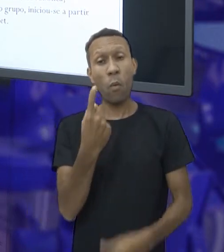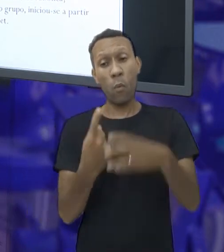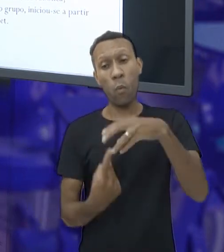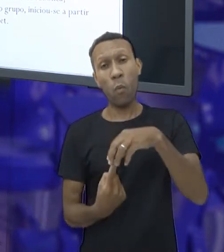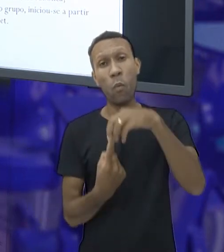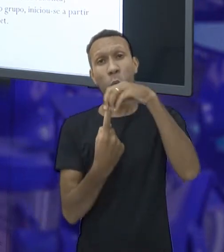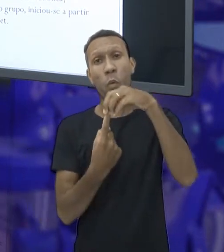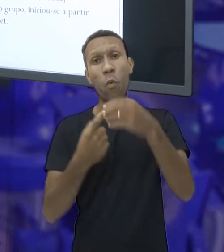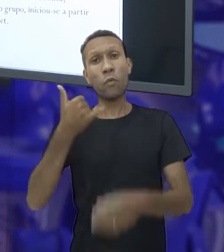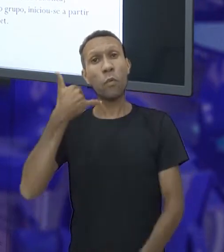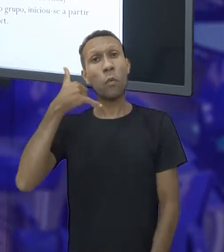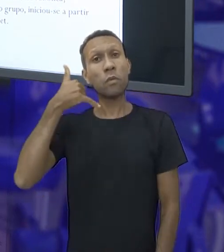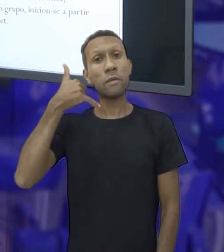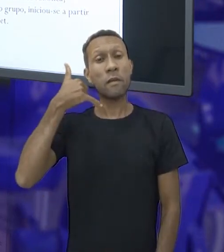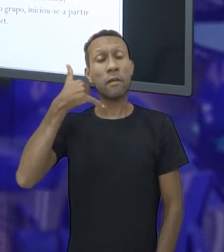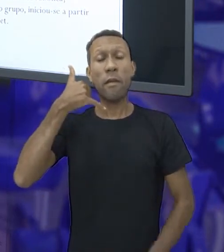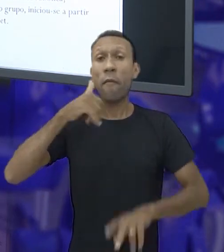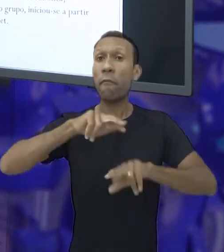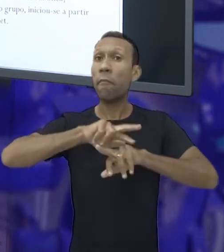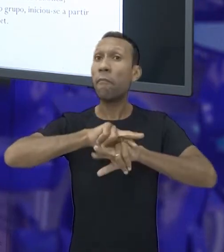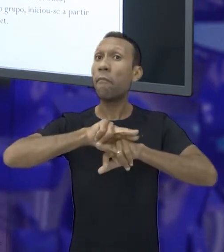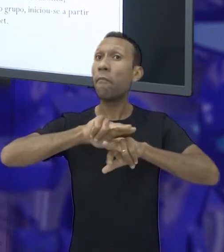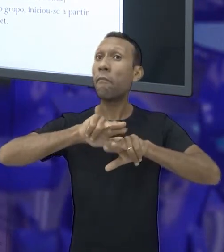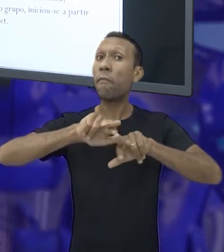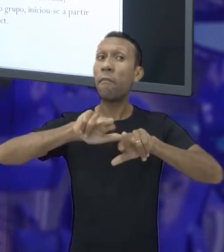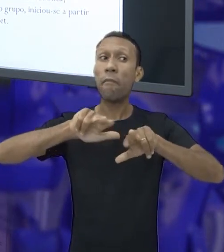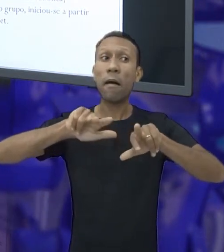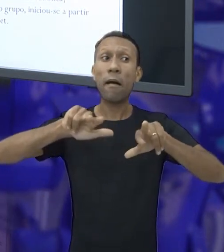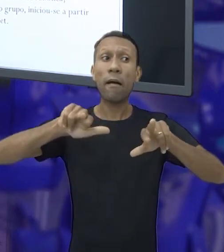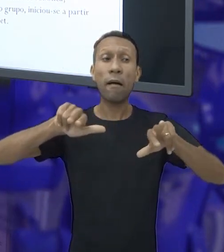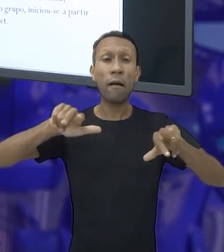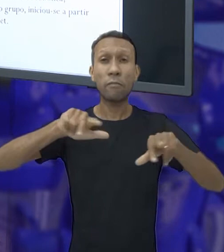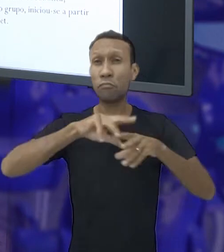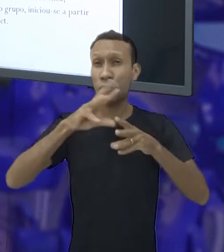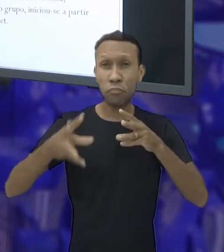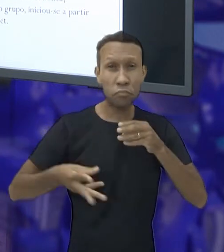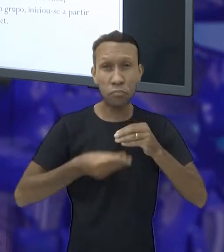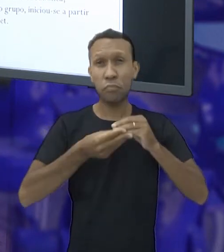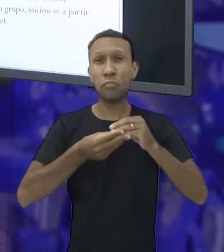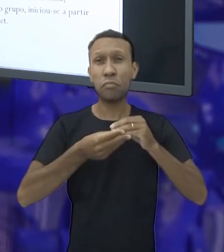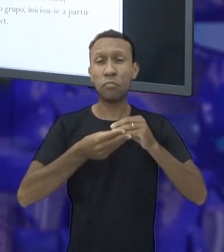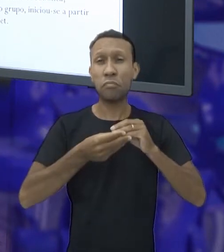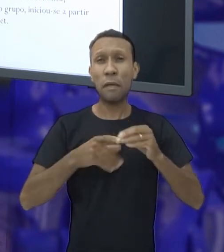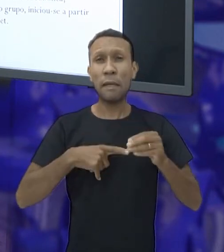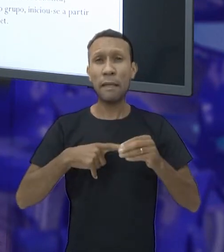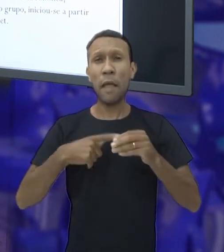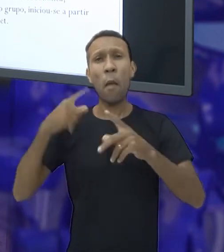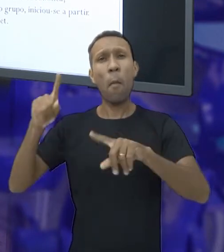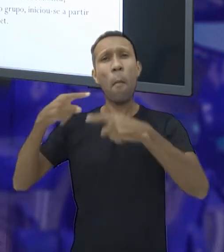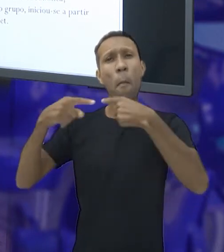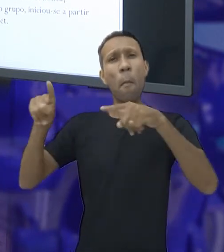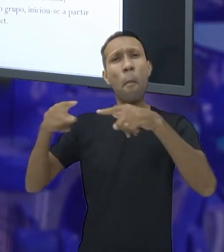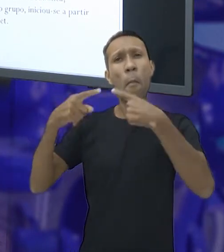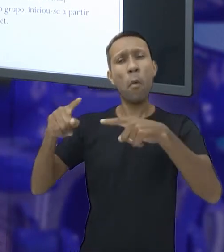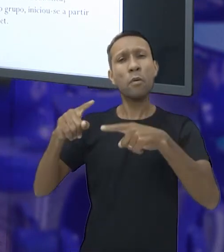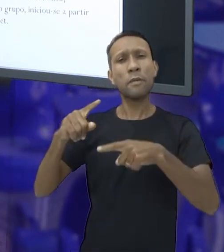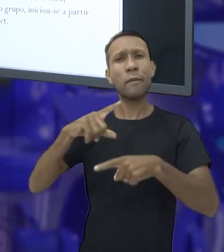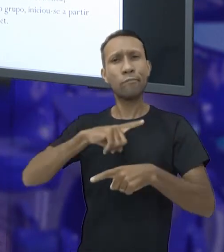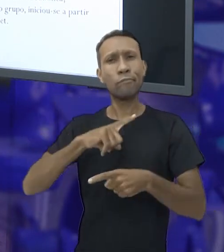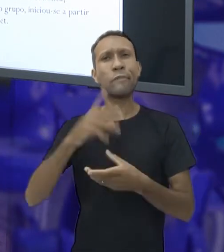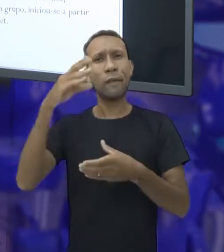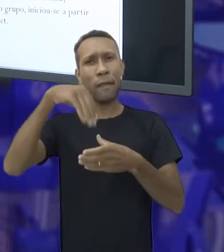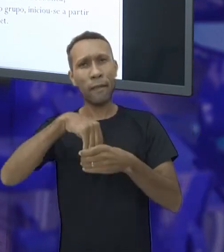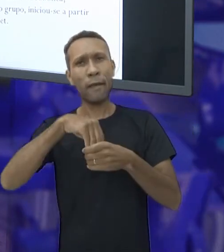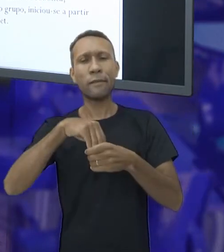a convergência de todos os outros que nós usávamos. Play de música, não precisa porque aqui tem.